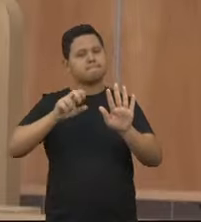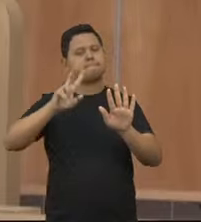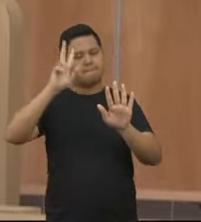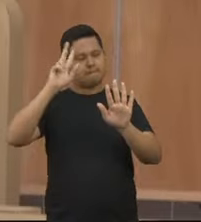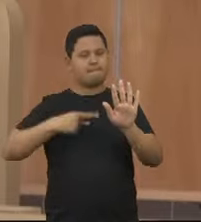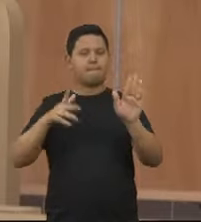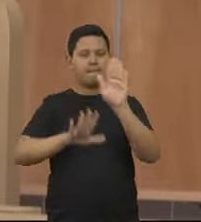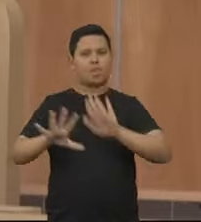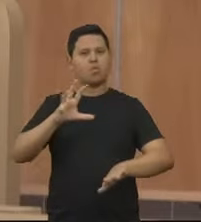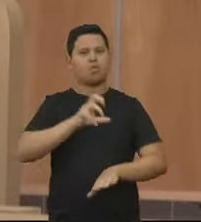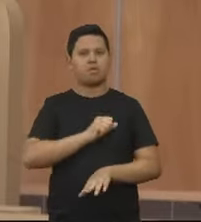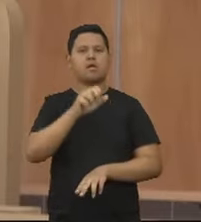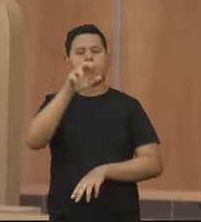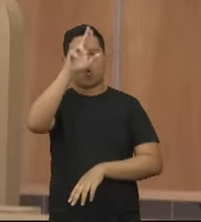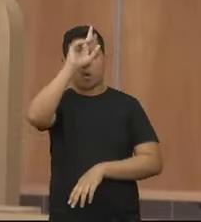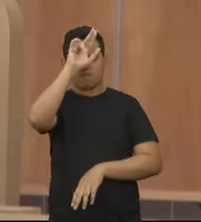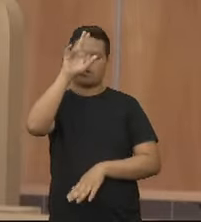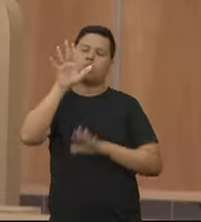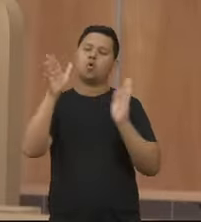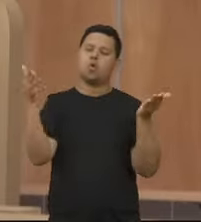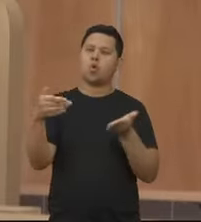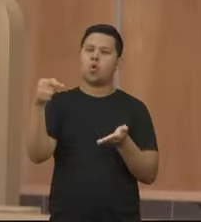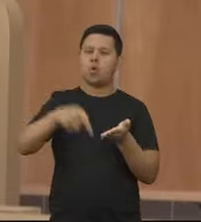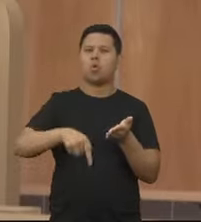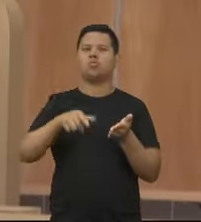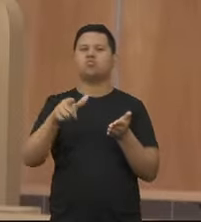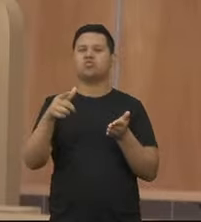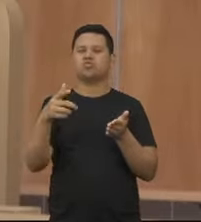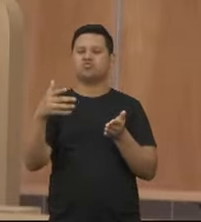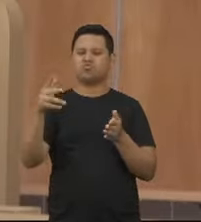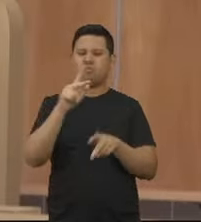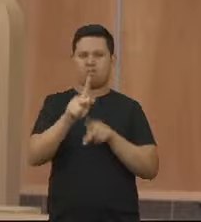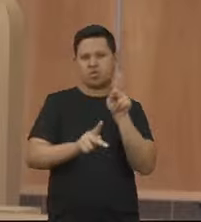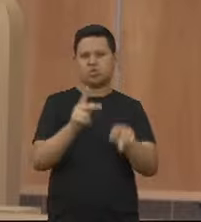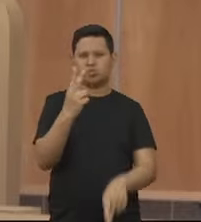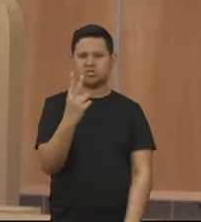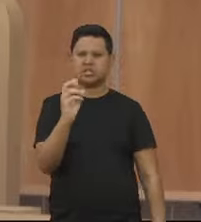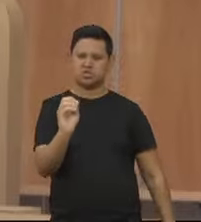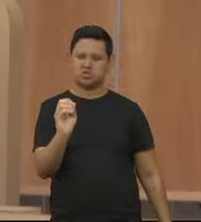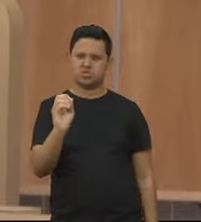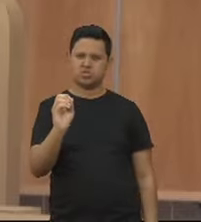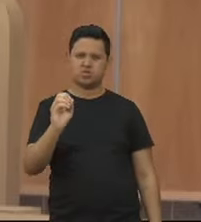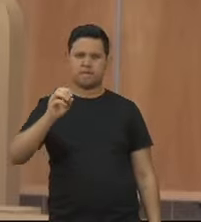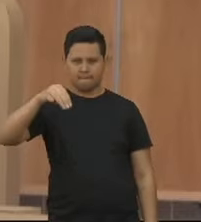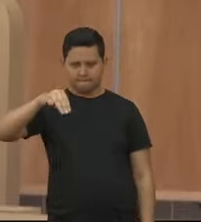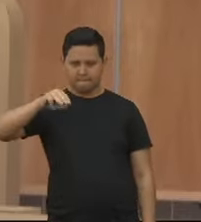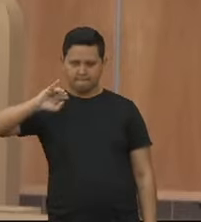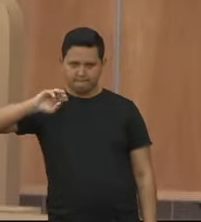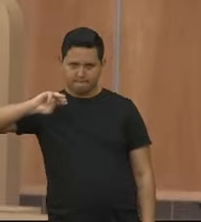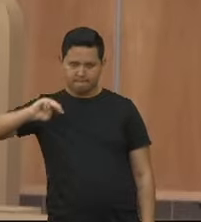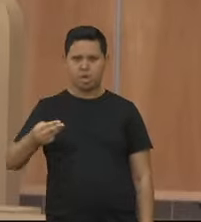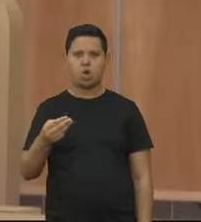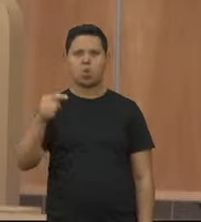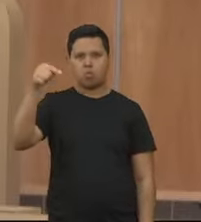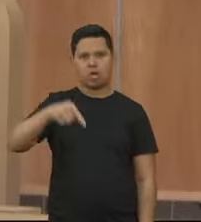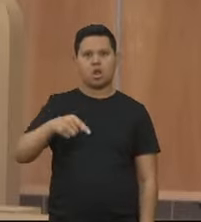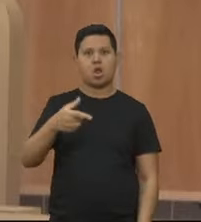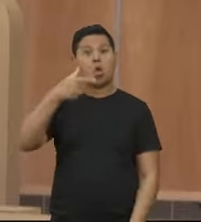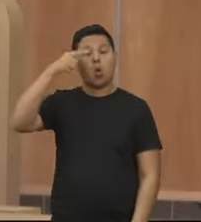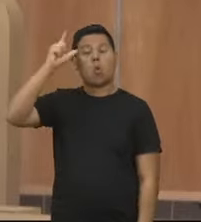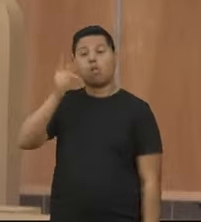E hoje, numa população de 250 mil, como o meu colega Hernani falou